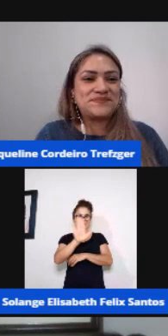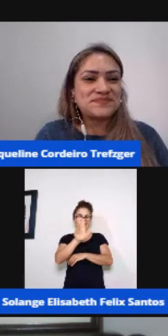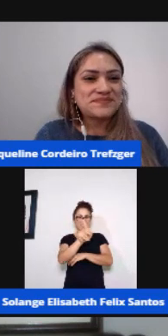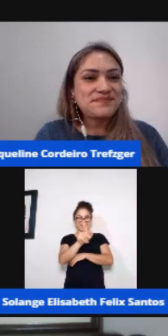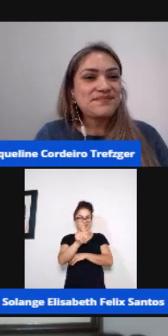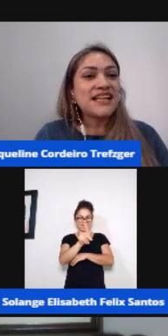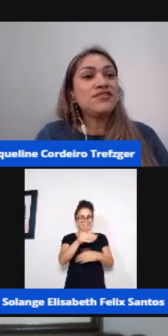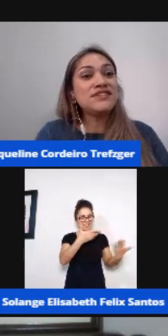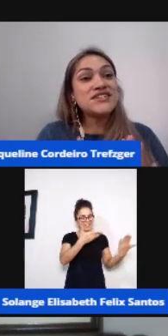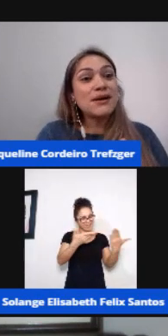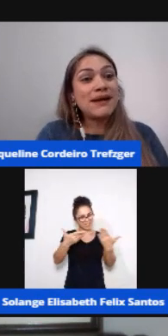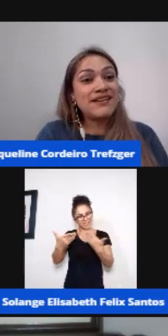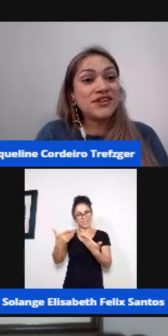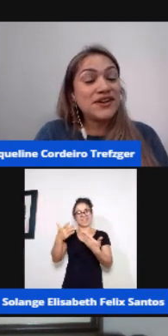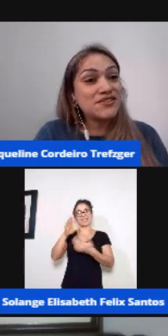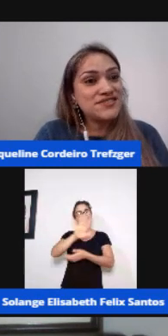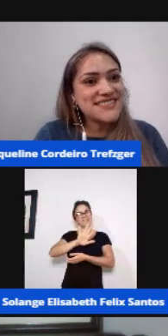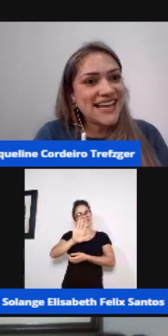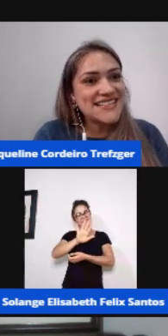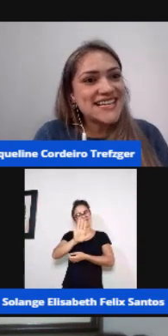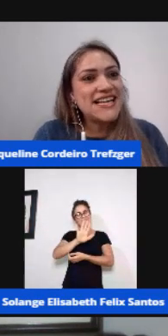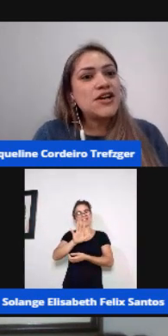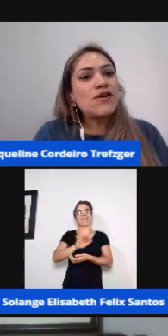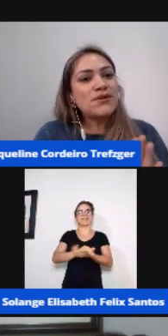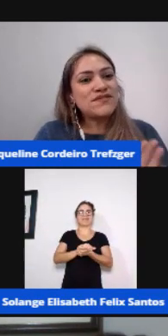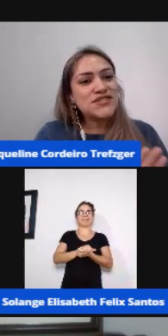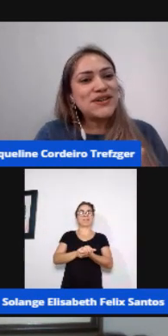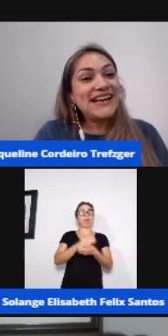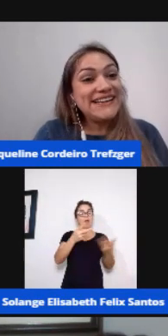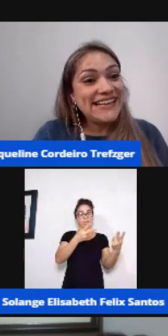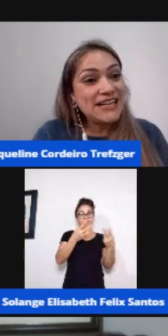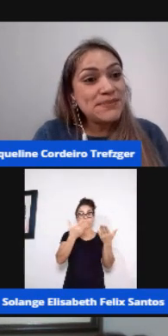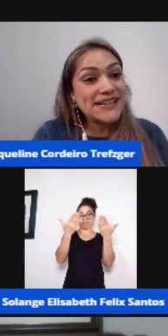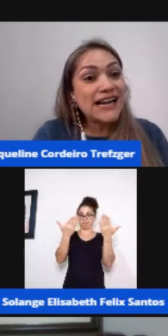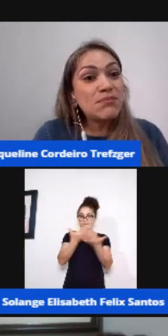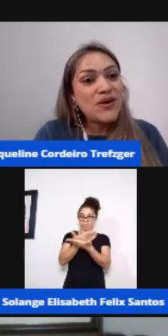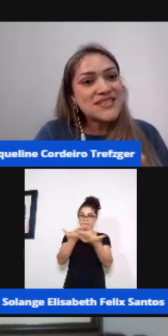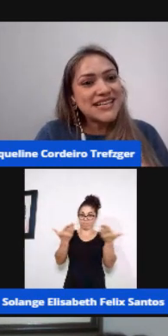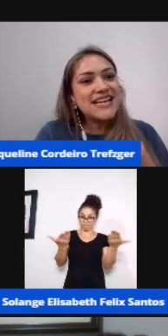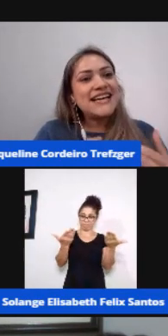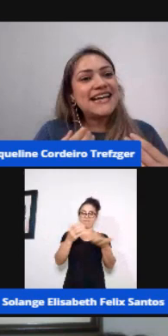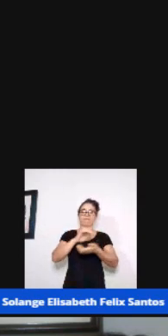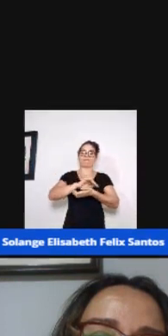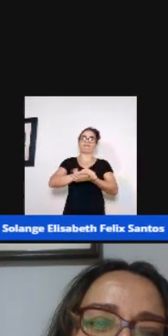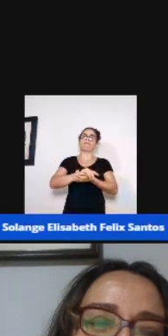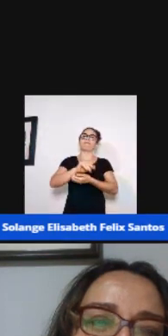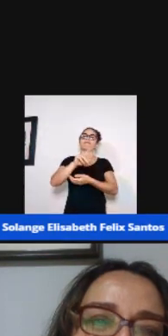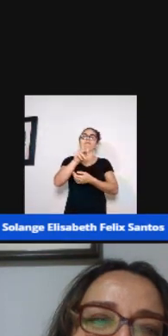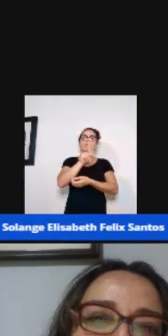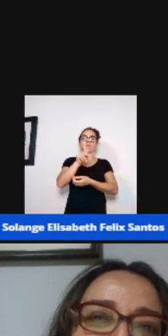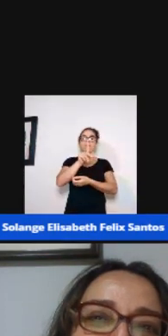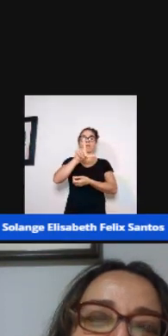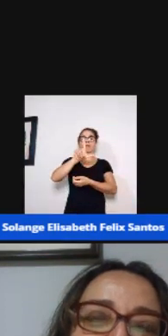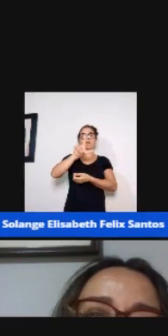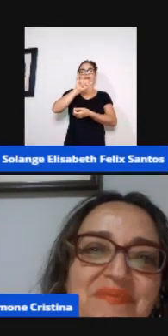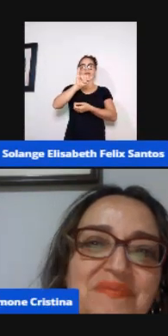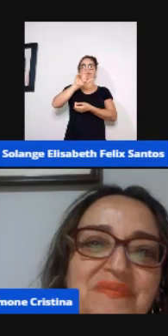tarde. Eu vou deixar a palavra agora com vocês, com a professora Lília, para que ela possa